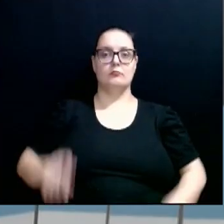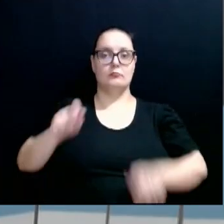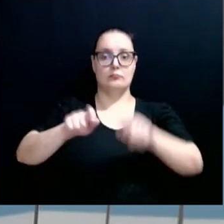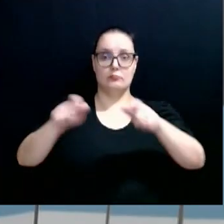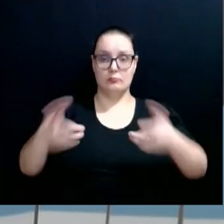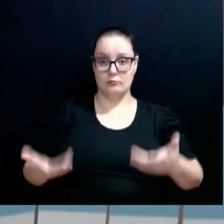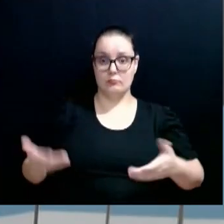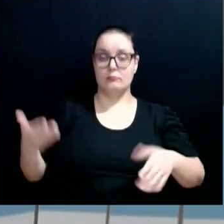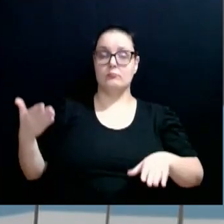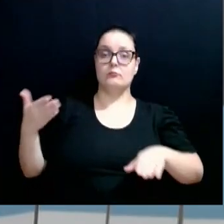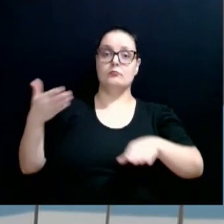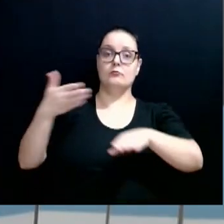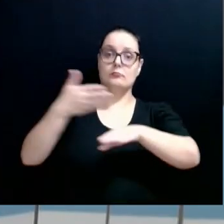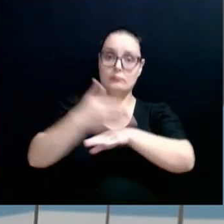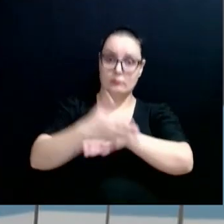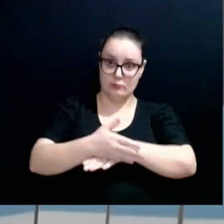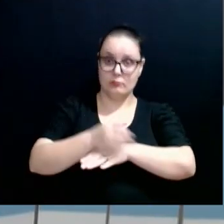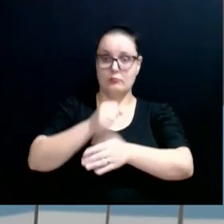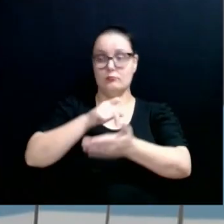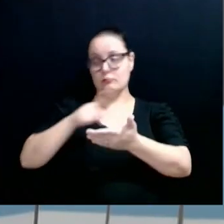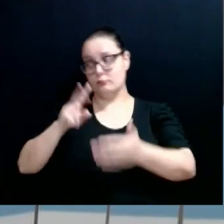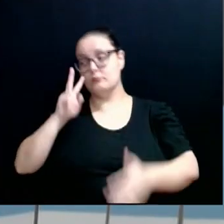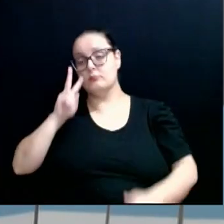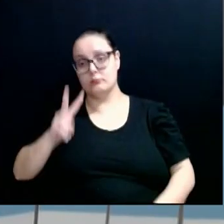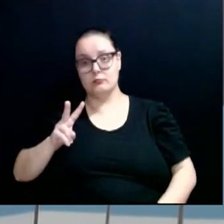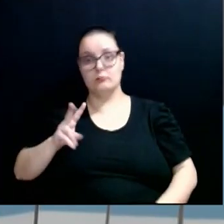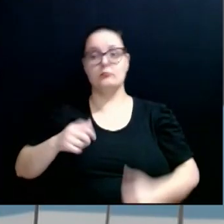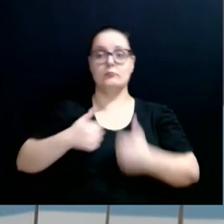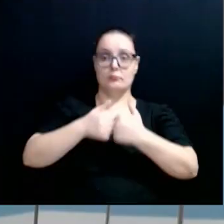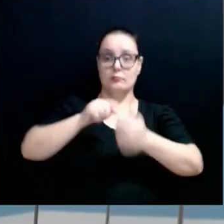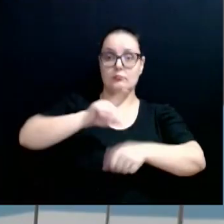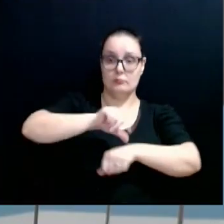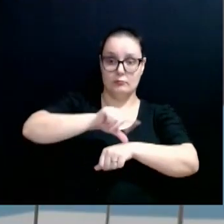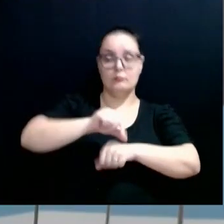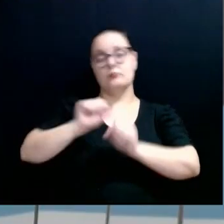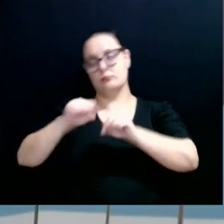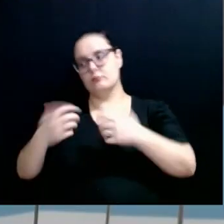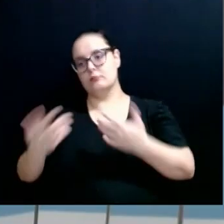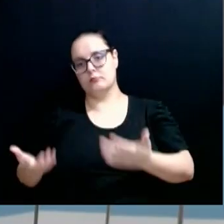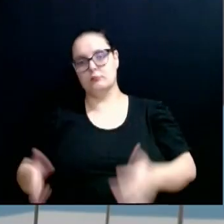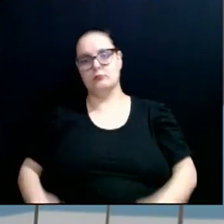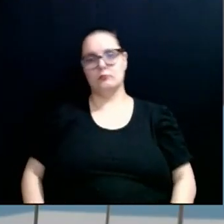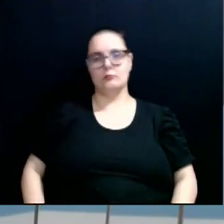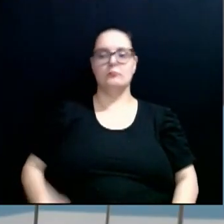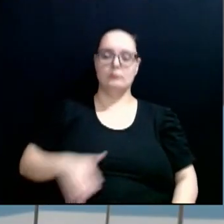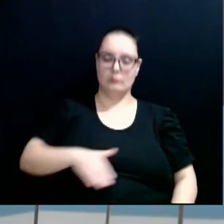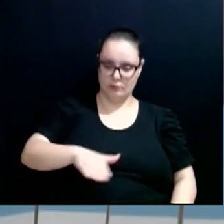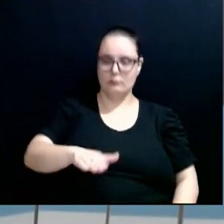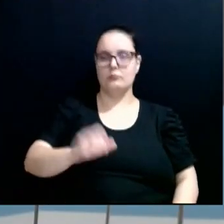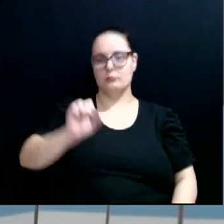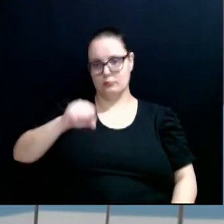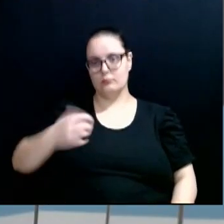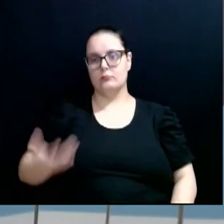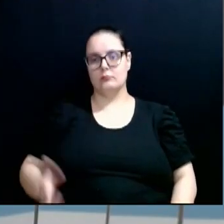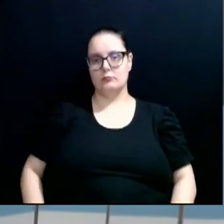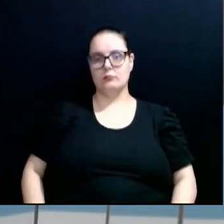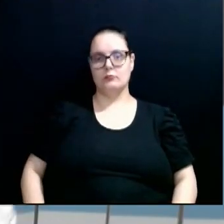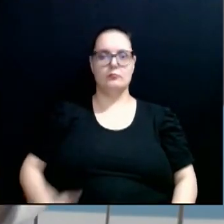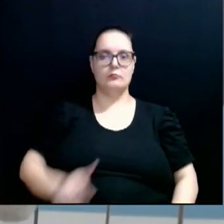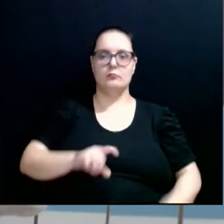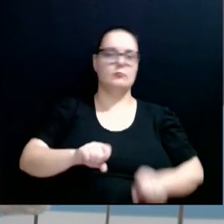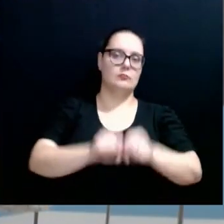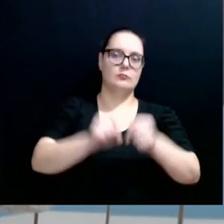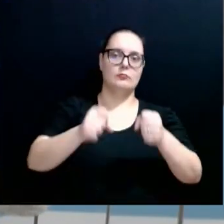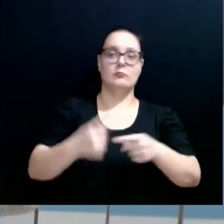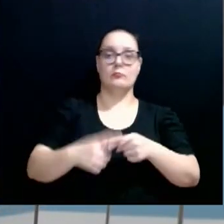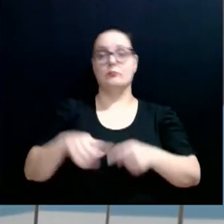realmente o aplicativo e vão ver, o ônibus vai atrasar, mas ele vai passar. Ele não vai quebrar porque é mais novo, né?